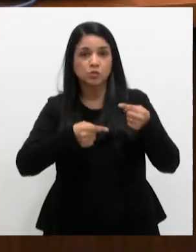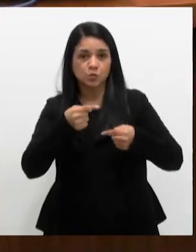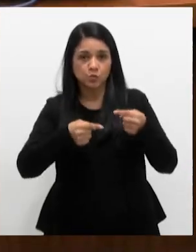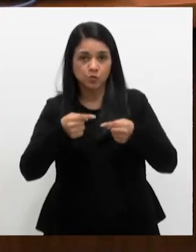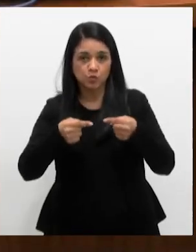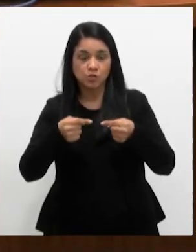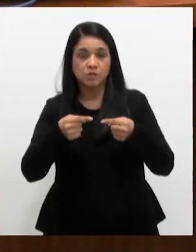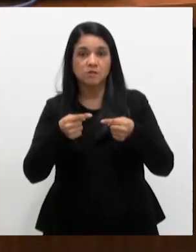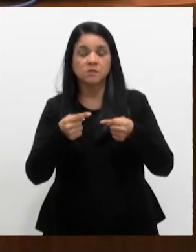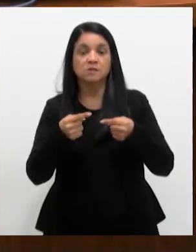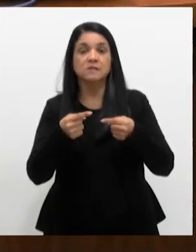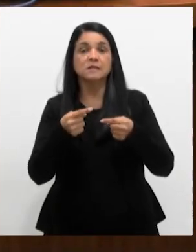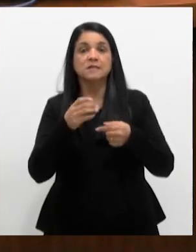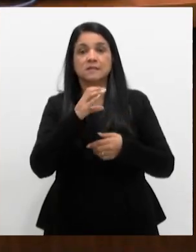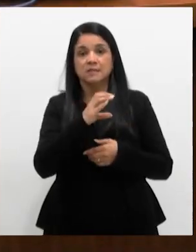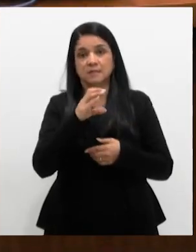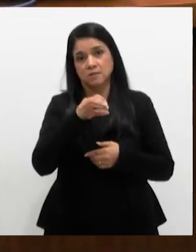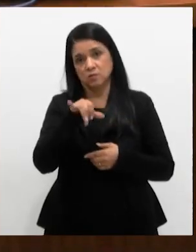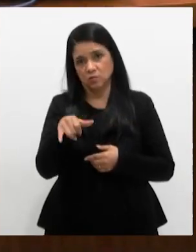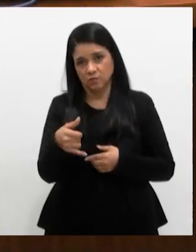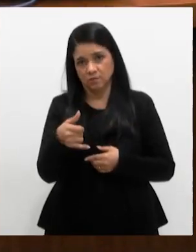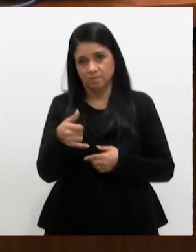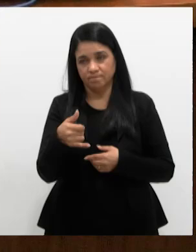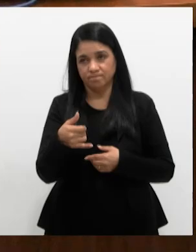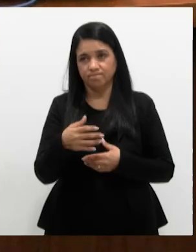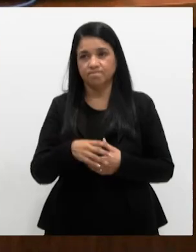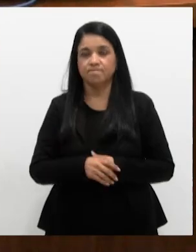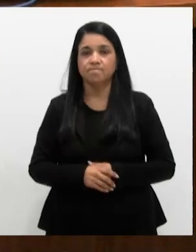da CCJ, presidente, fazer uso da palavra.